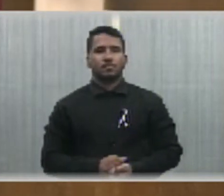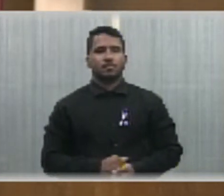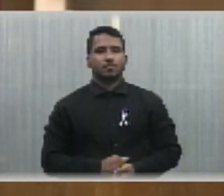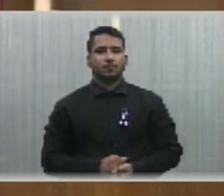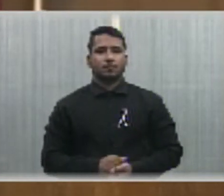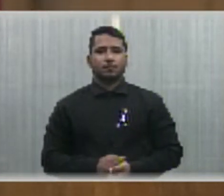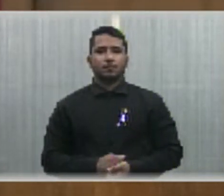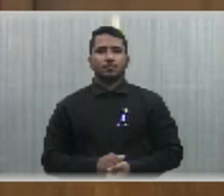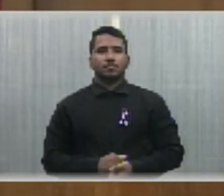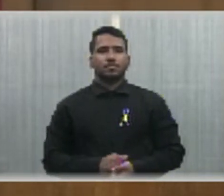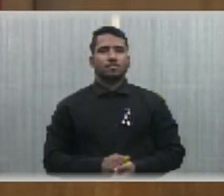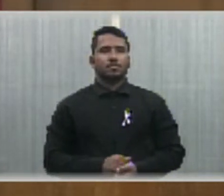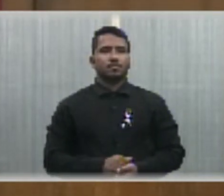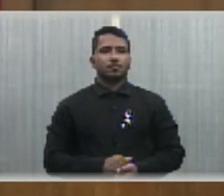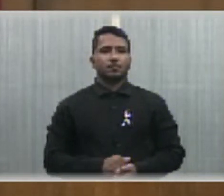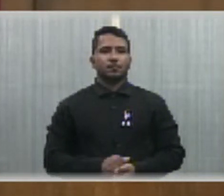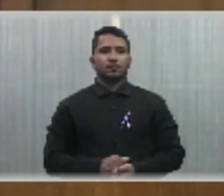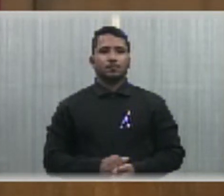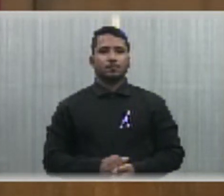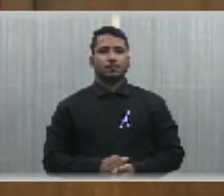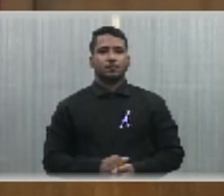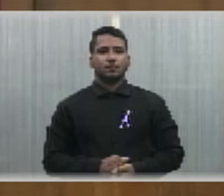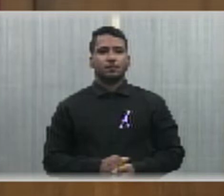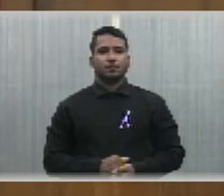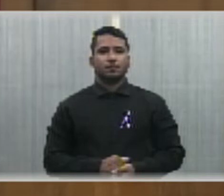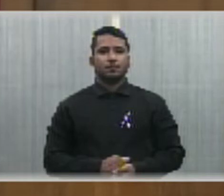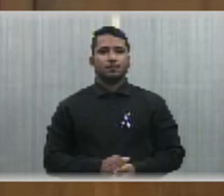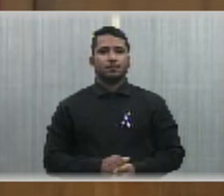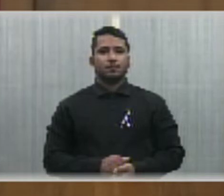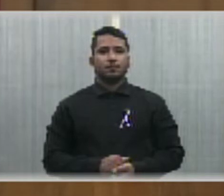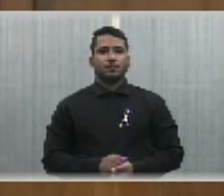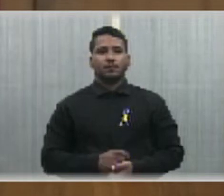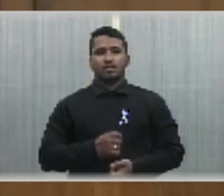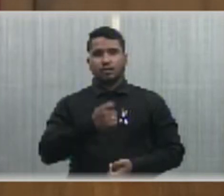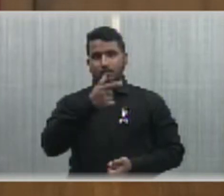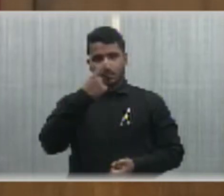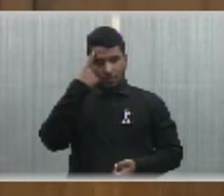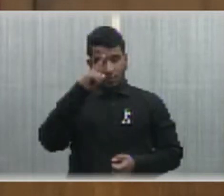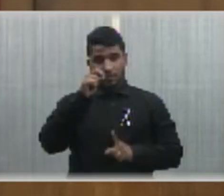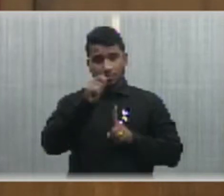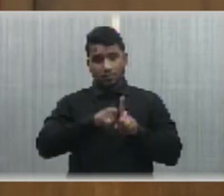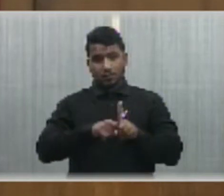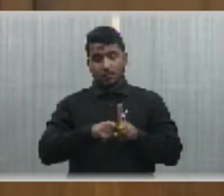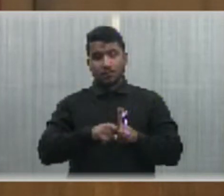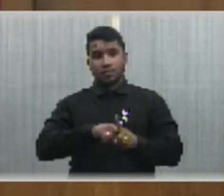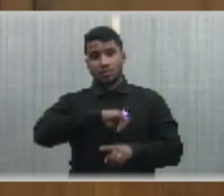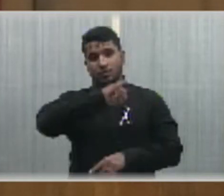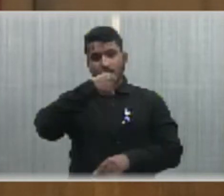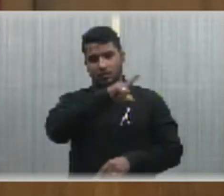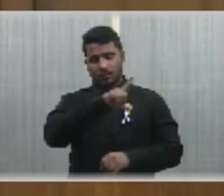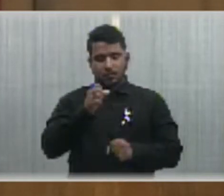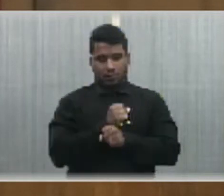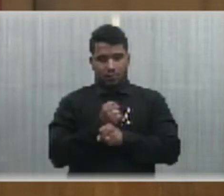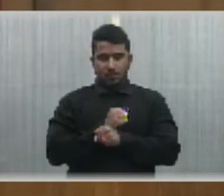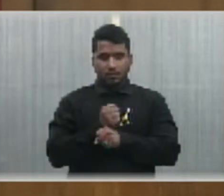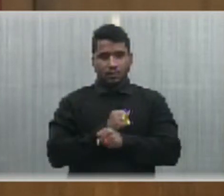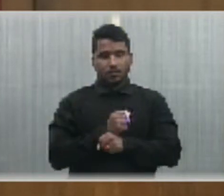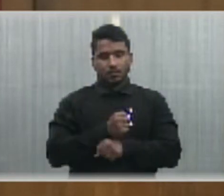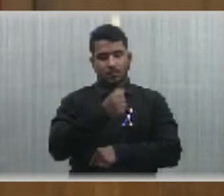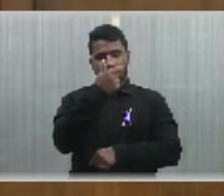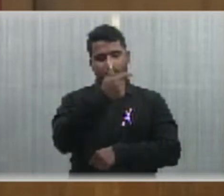da Assembleia Legislativa do Estado do Piauí. Aos 12 dias do mês de julho do ano